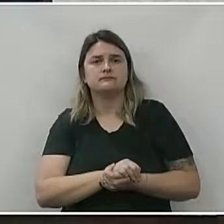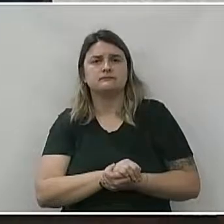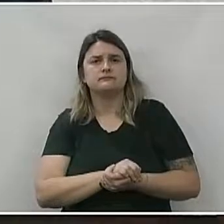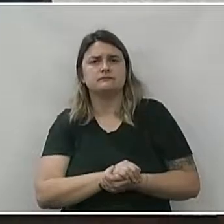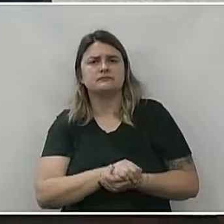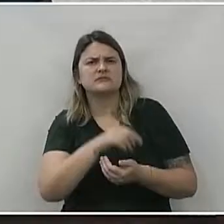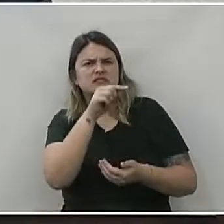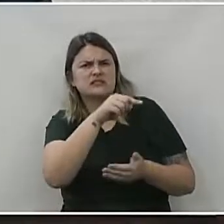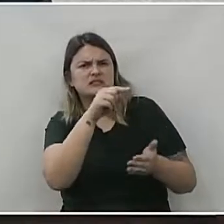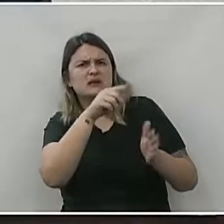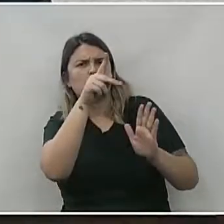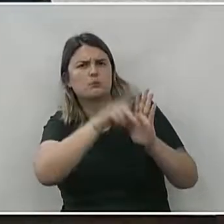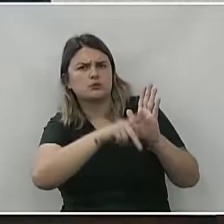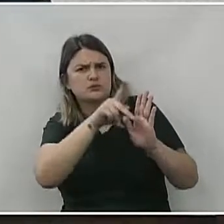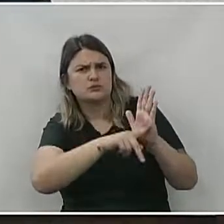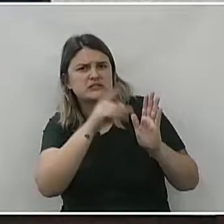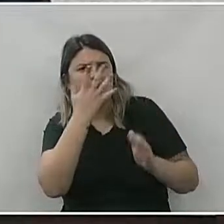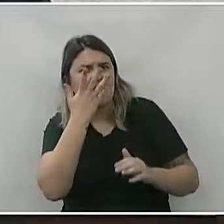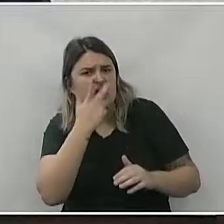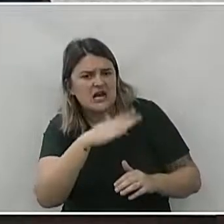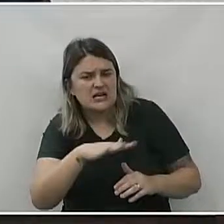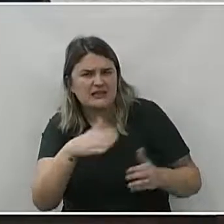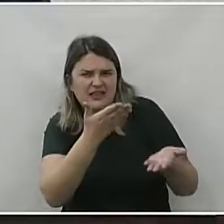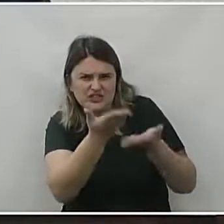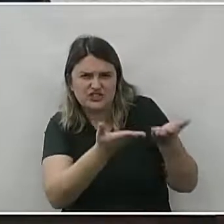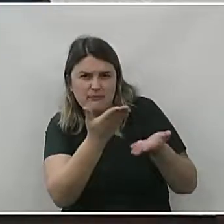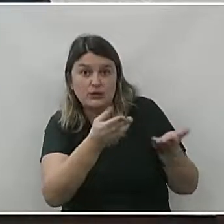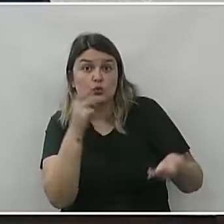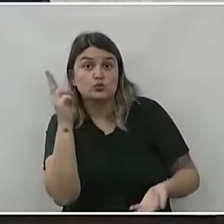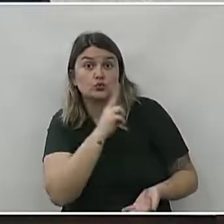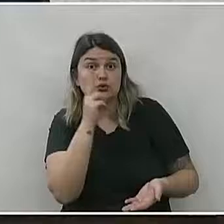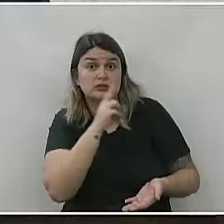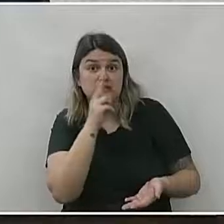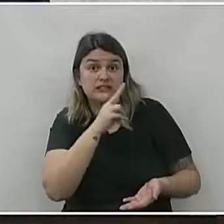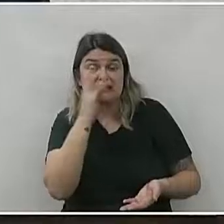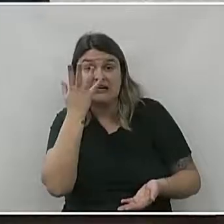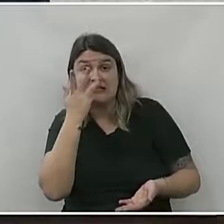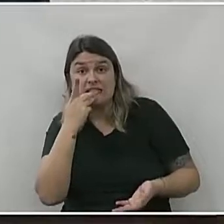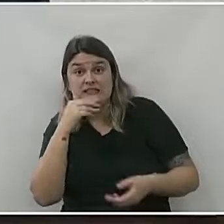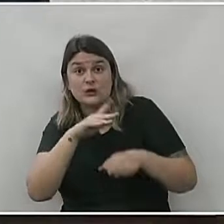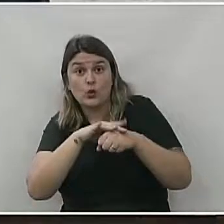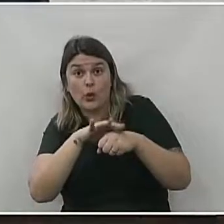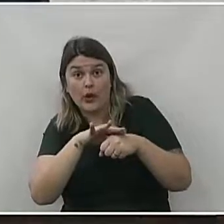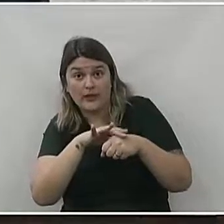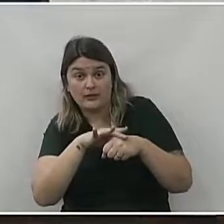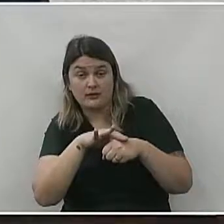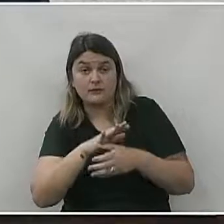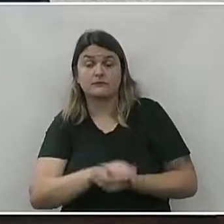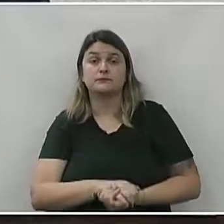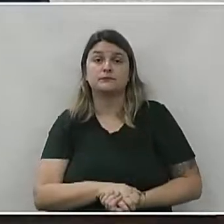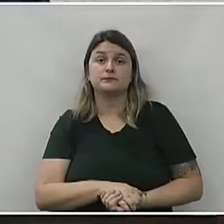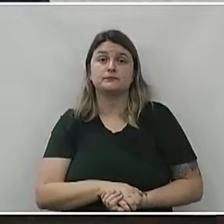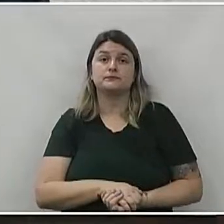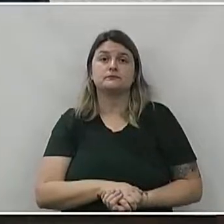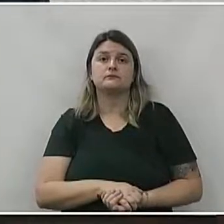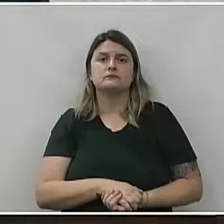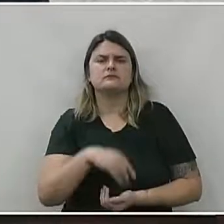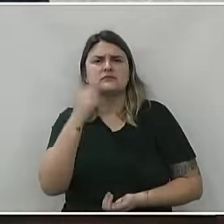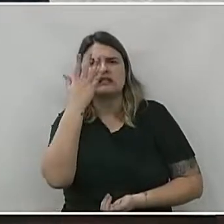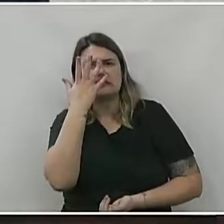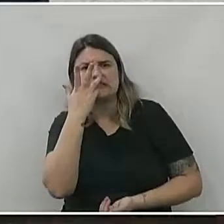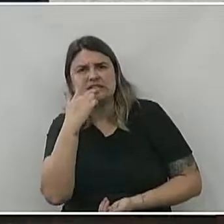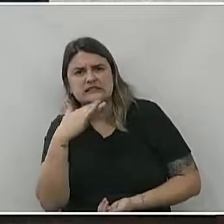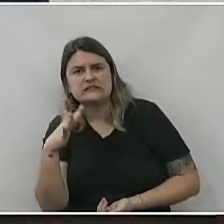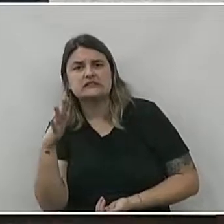O pronto atendimento infantil realiza atendimentos de urgência e emergência pediátrica para